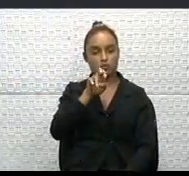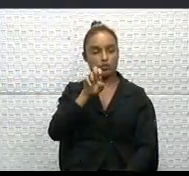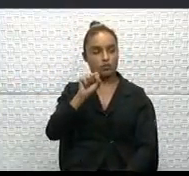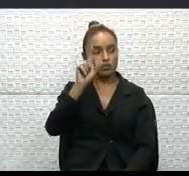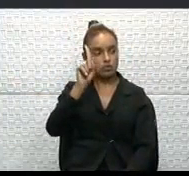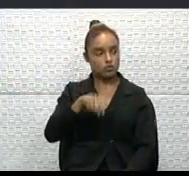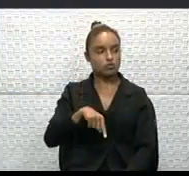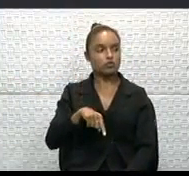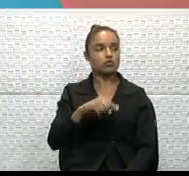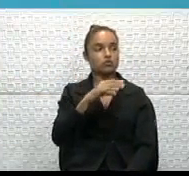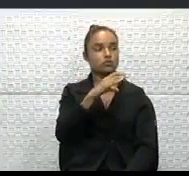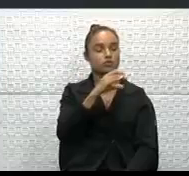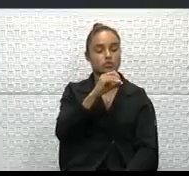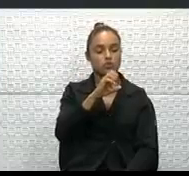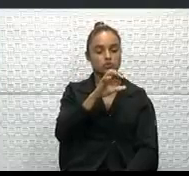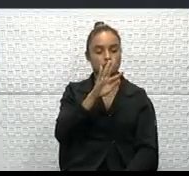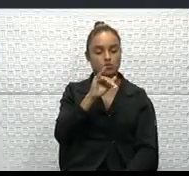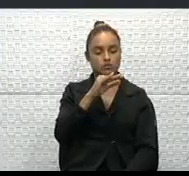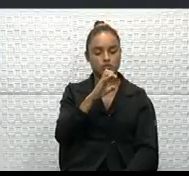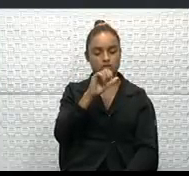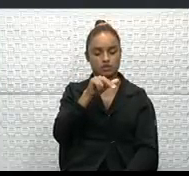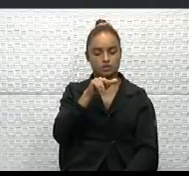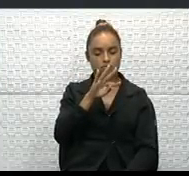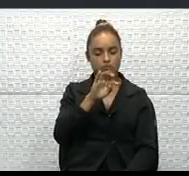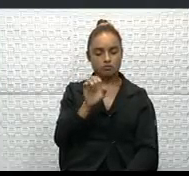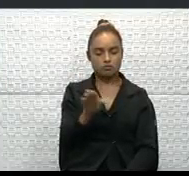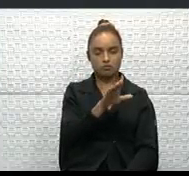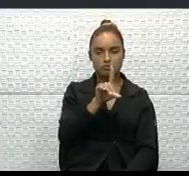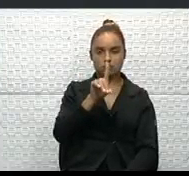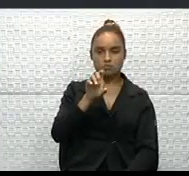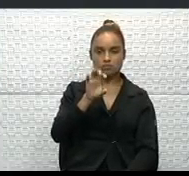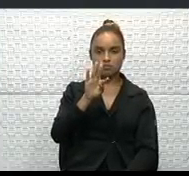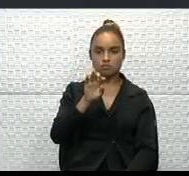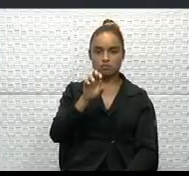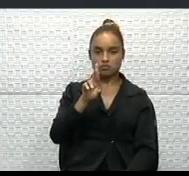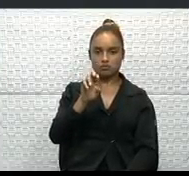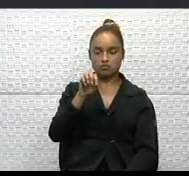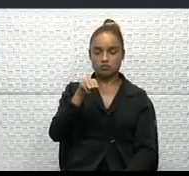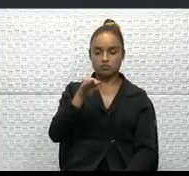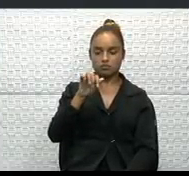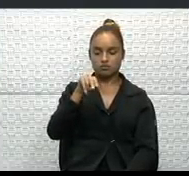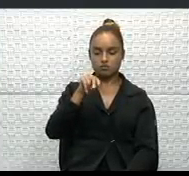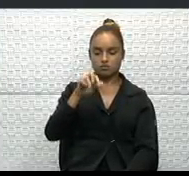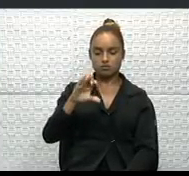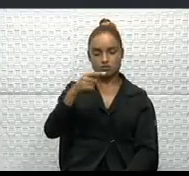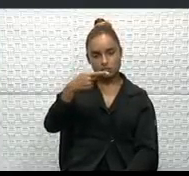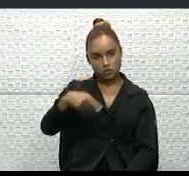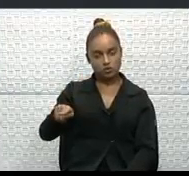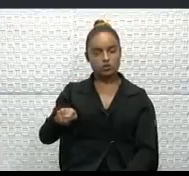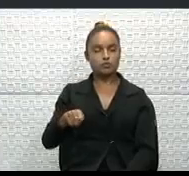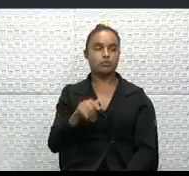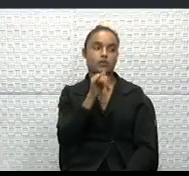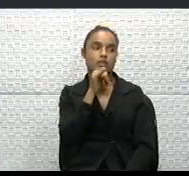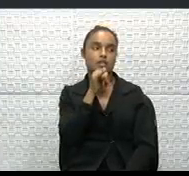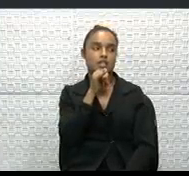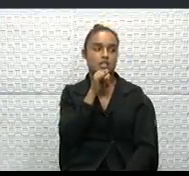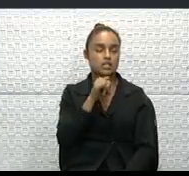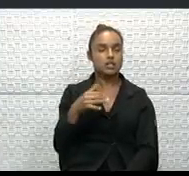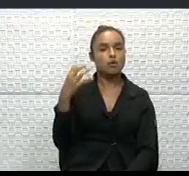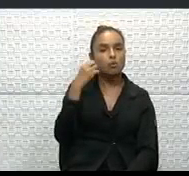coeficiente de determinação. Por exemplo, o rendimento de um investimento pode ser devido ao tempo de investimento